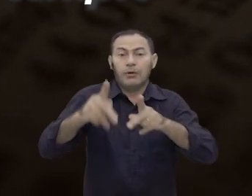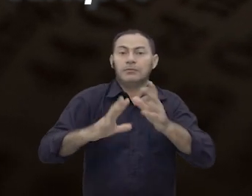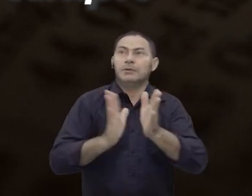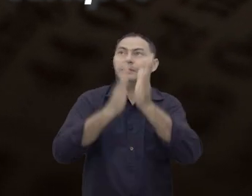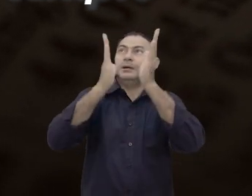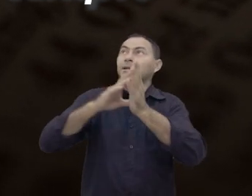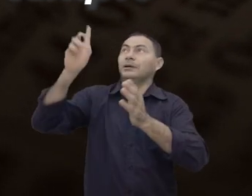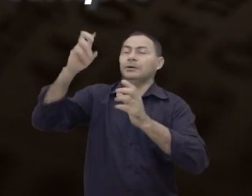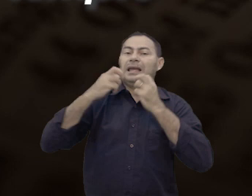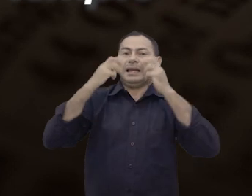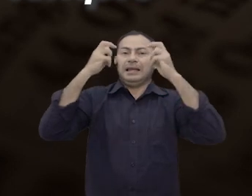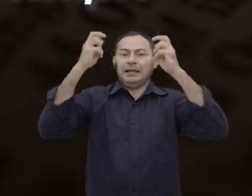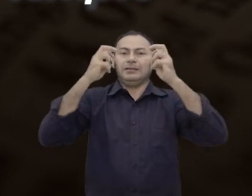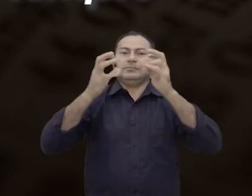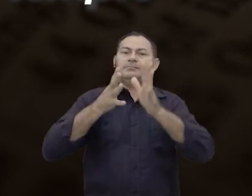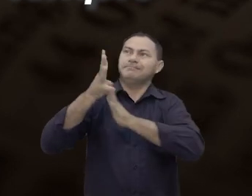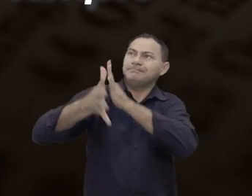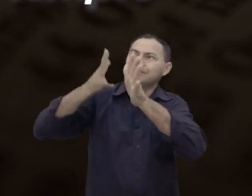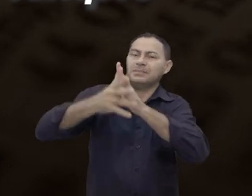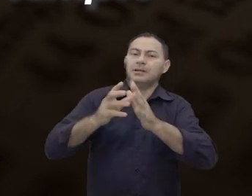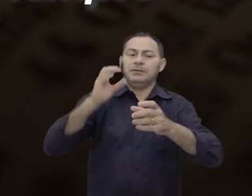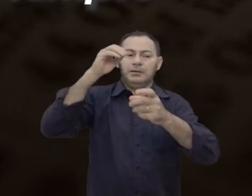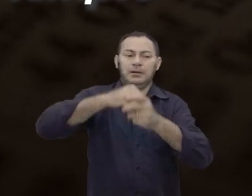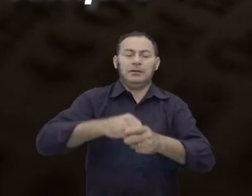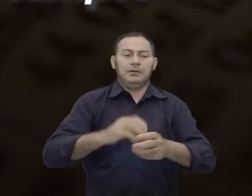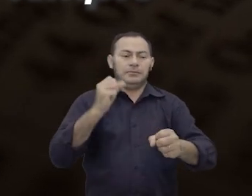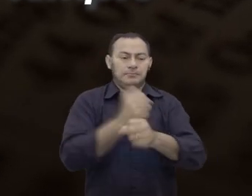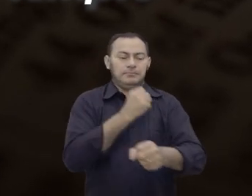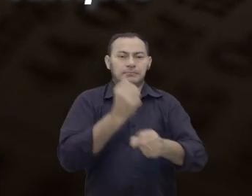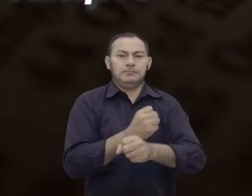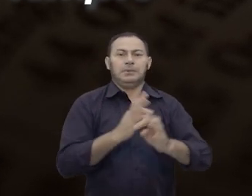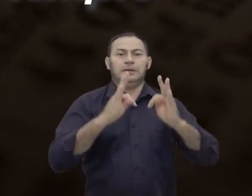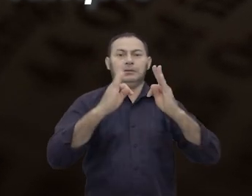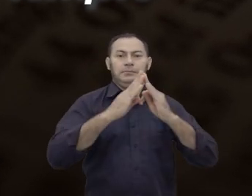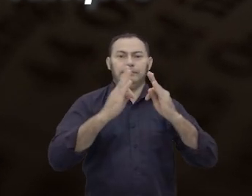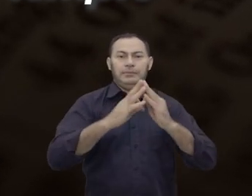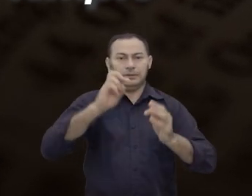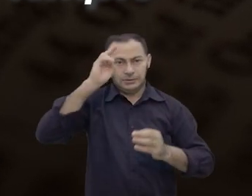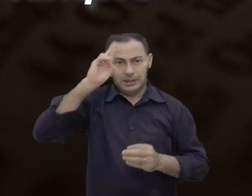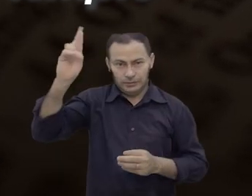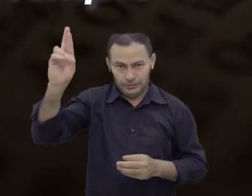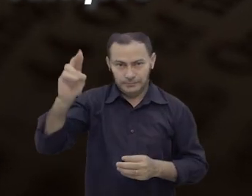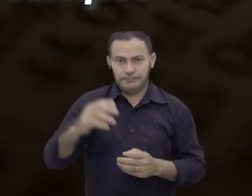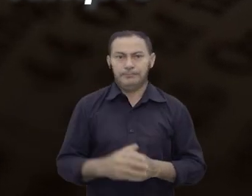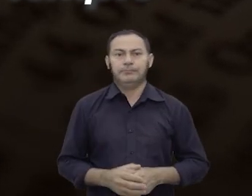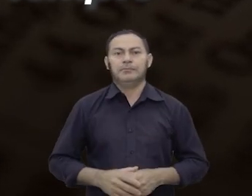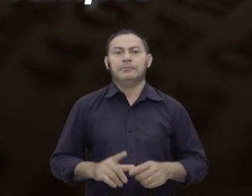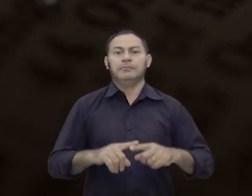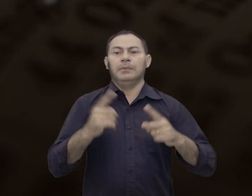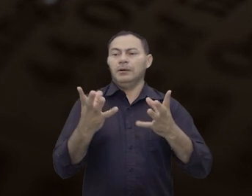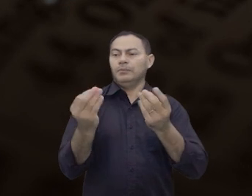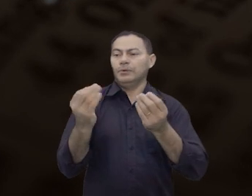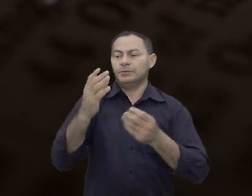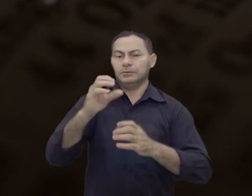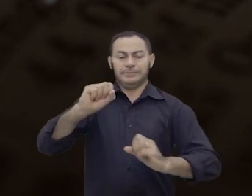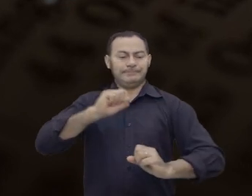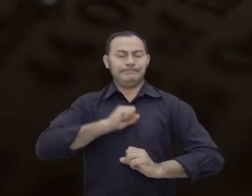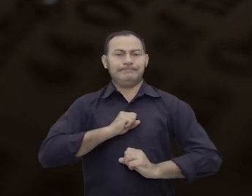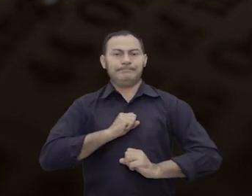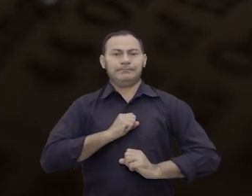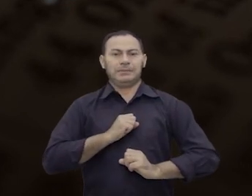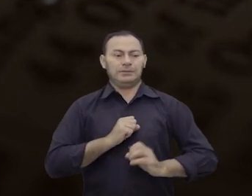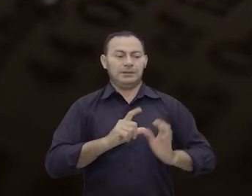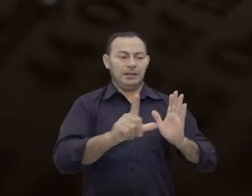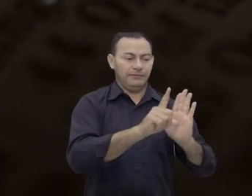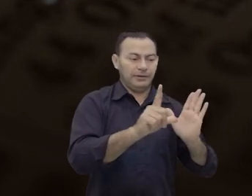todo o povo louvou ao Senhor em alta voz, pois haviam sido lançados os alicerces do templo do Senhor. Mas muitos